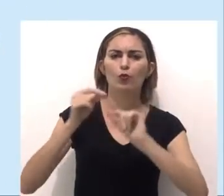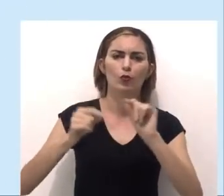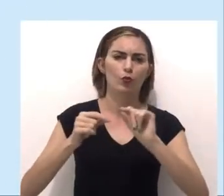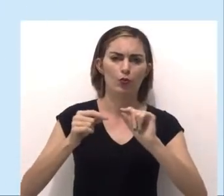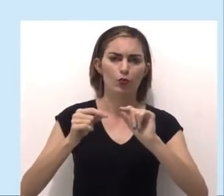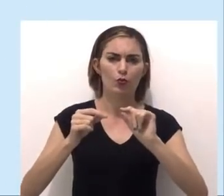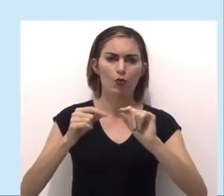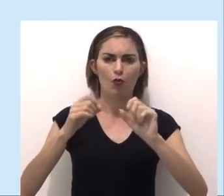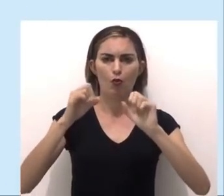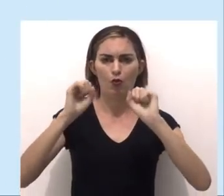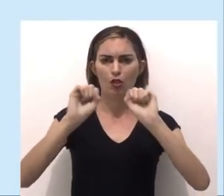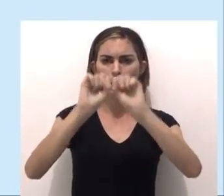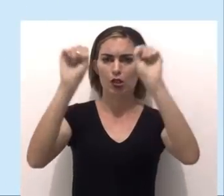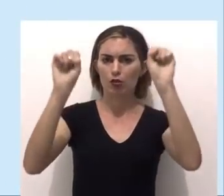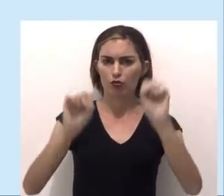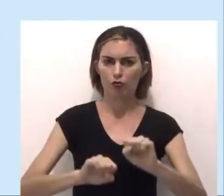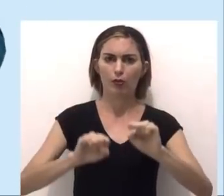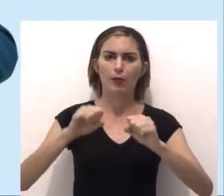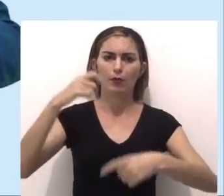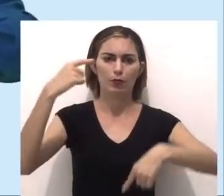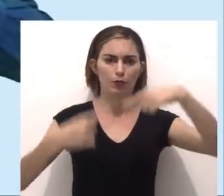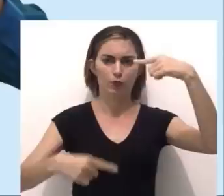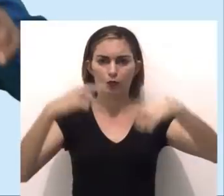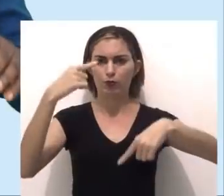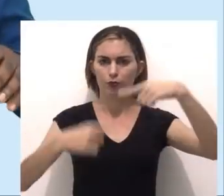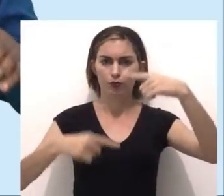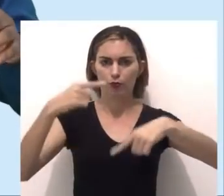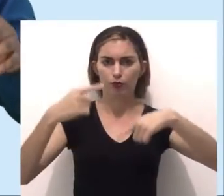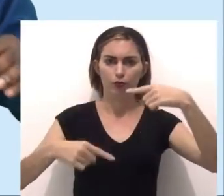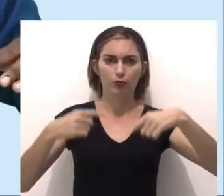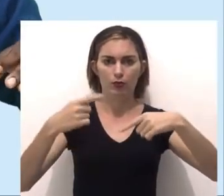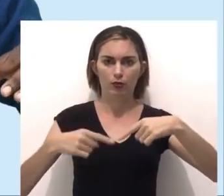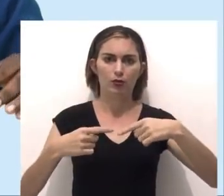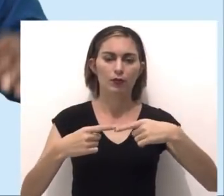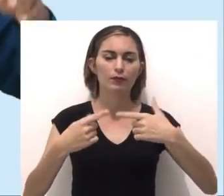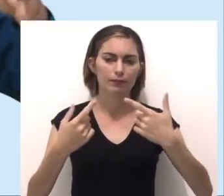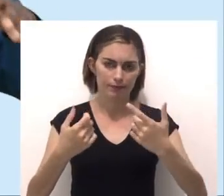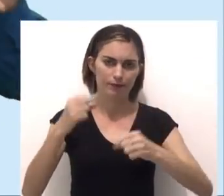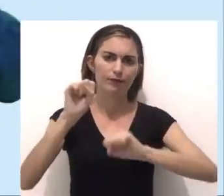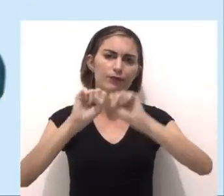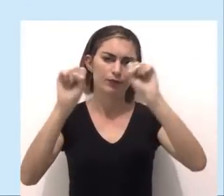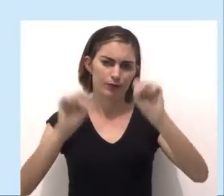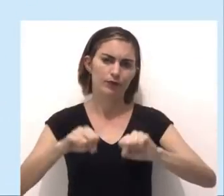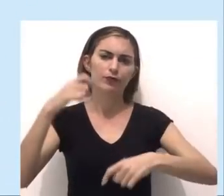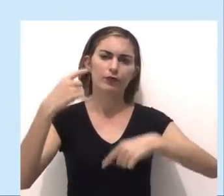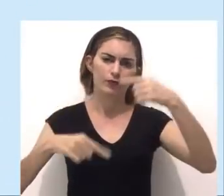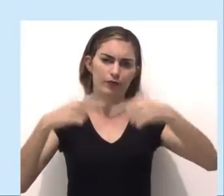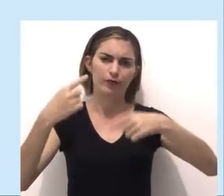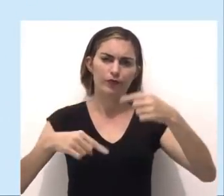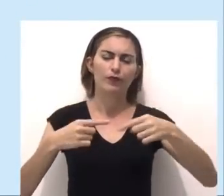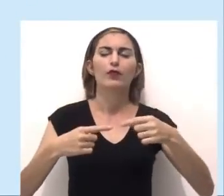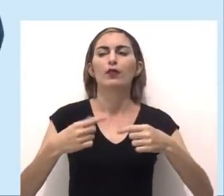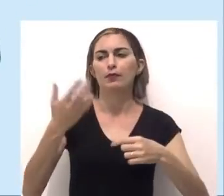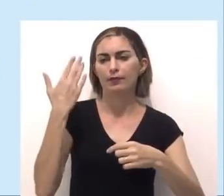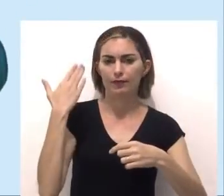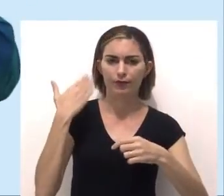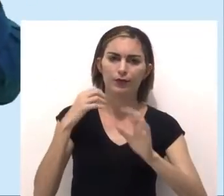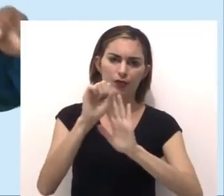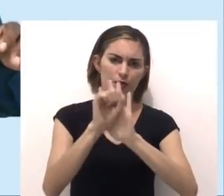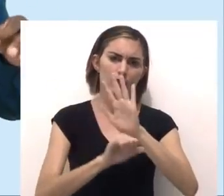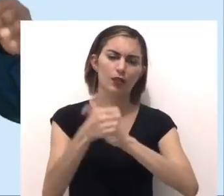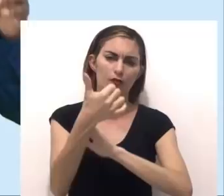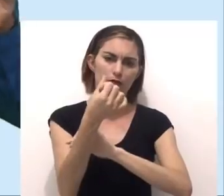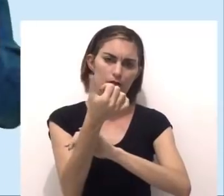esse tipo de sistema político, não é isso? Sistema político